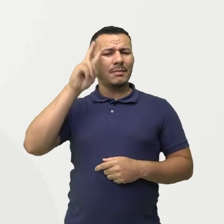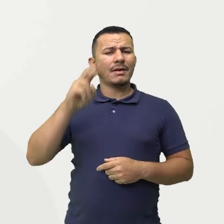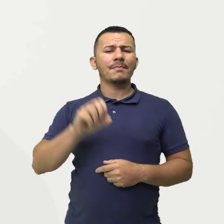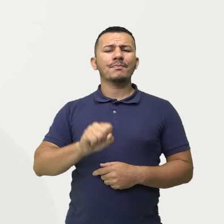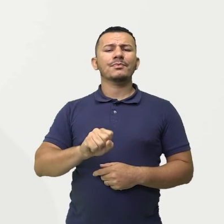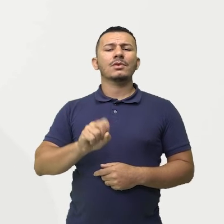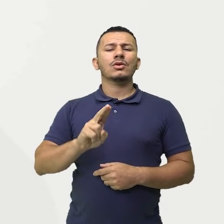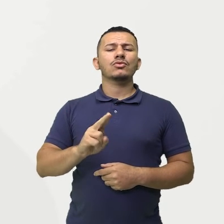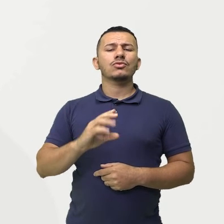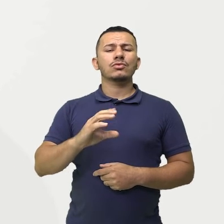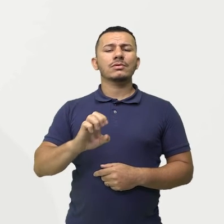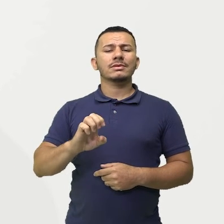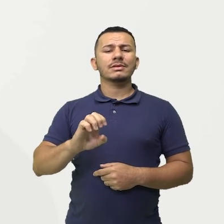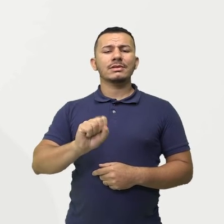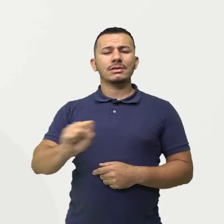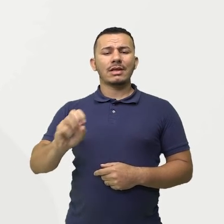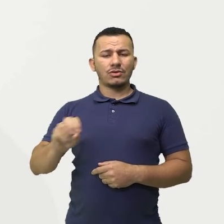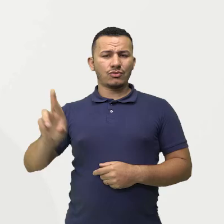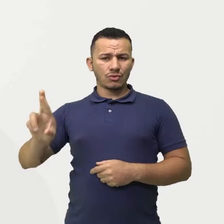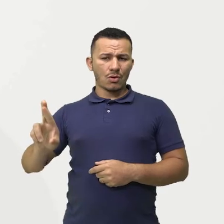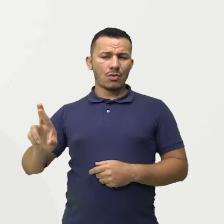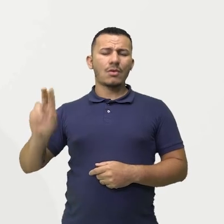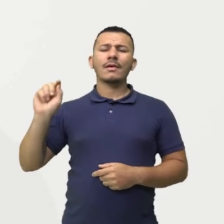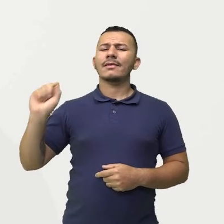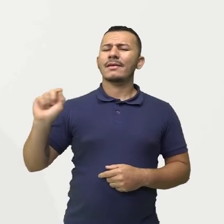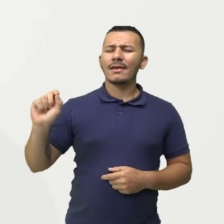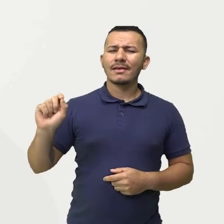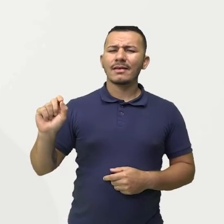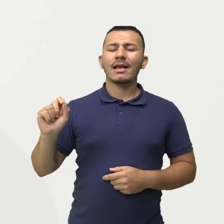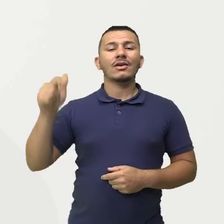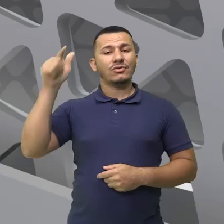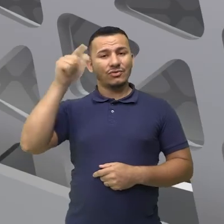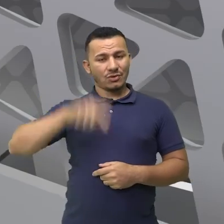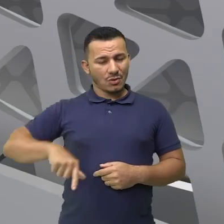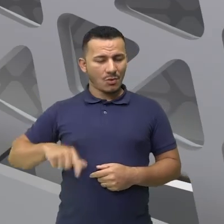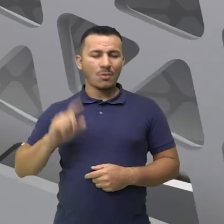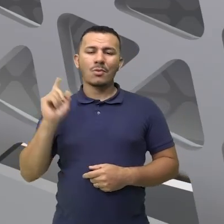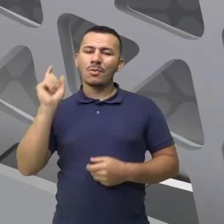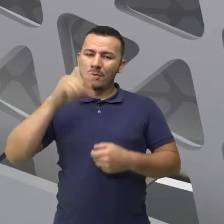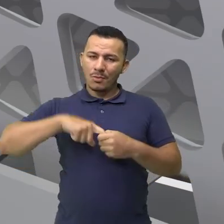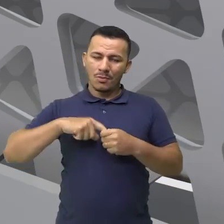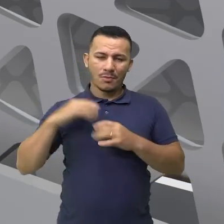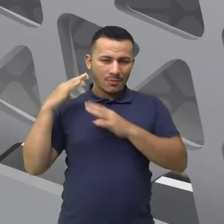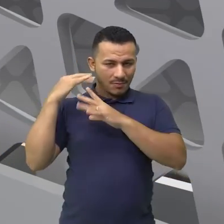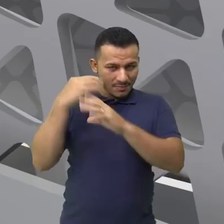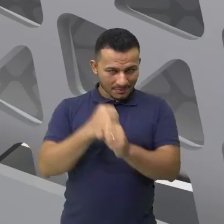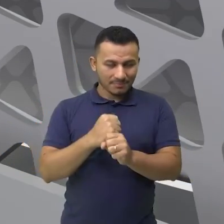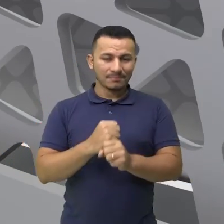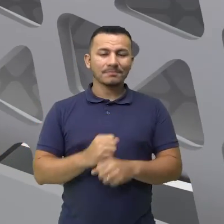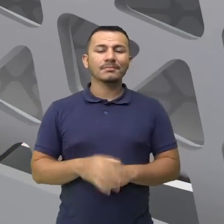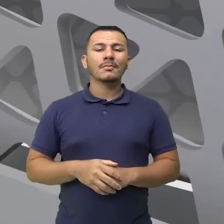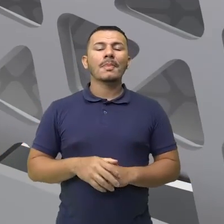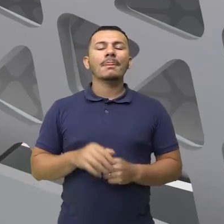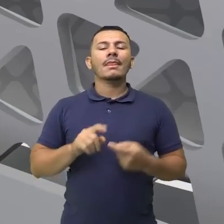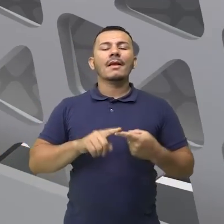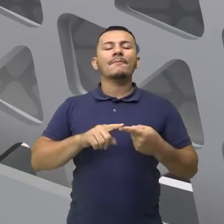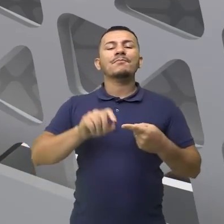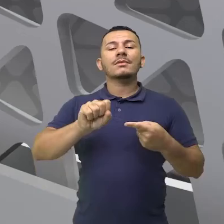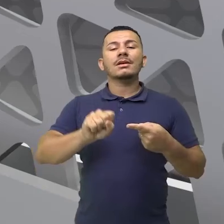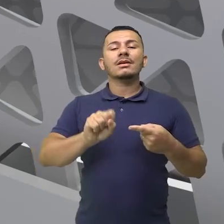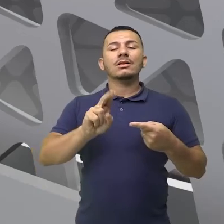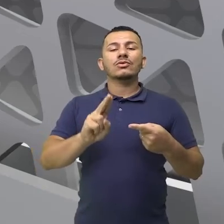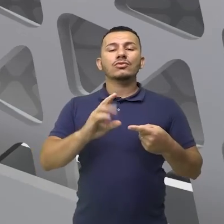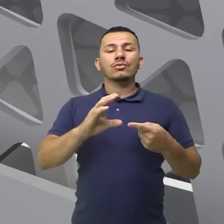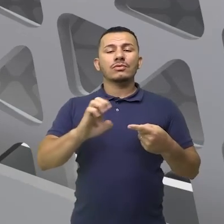o sucessor, beleza? Então, fazendo uma retrospectiva. O sucessor de um número é